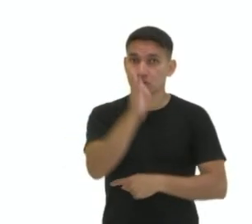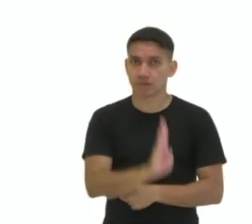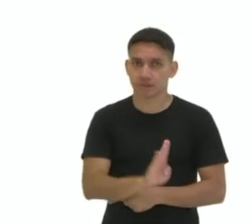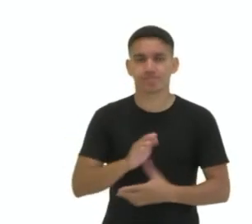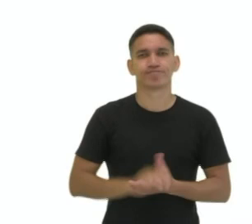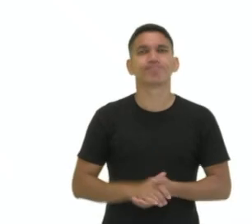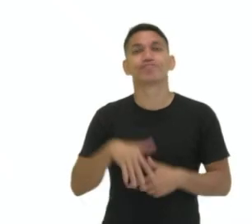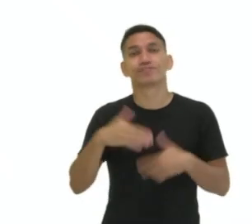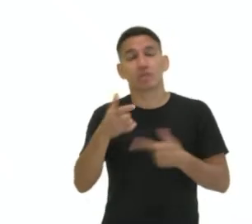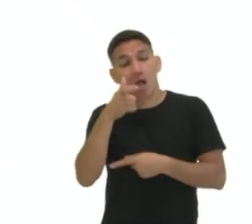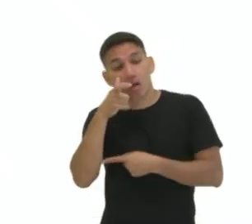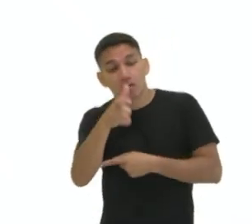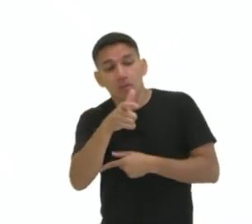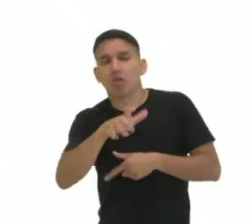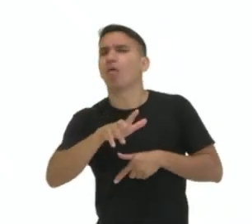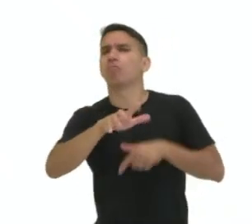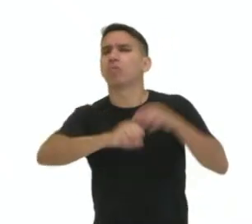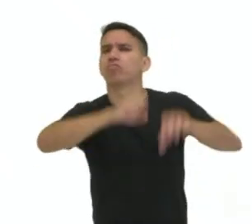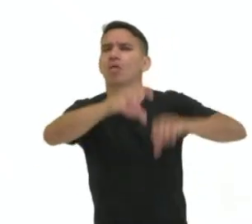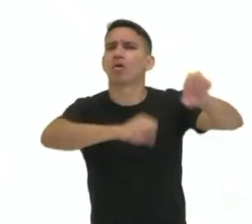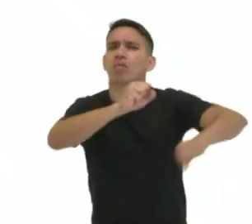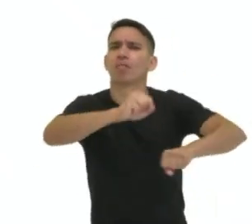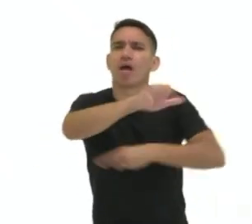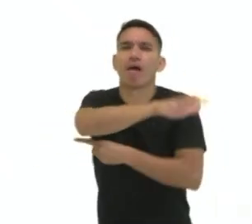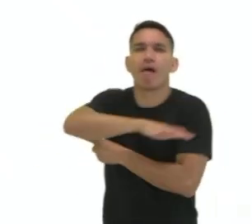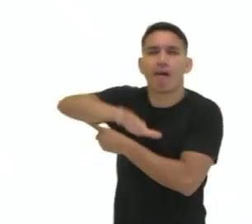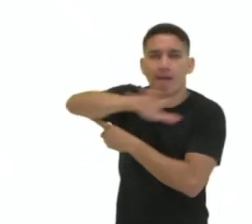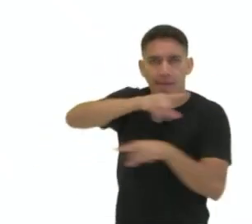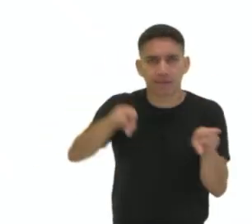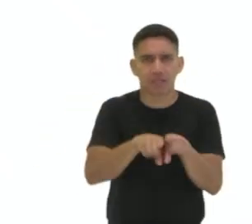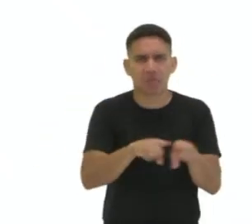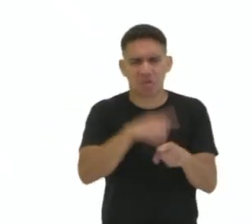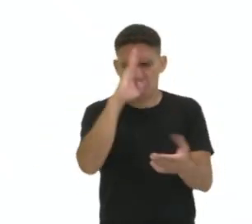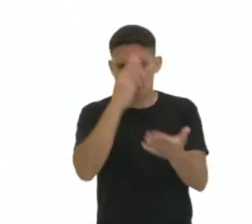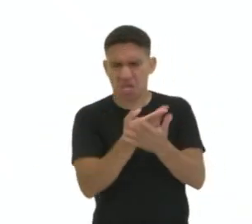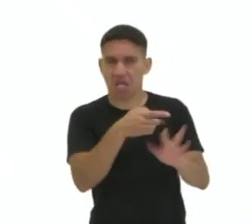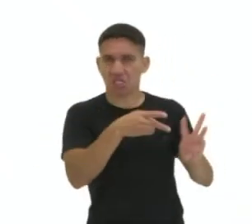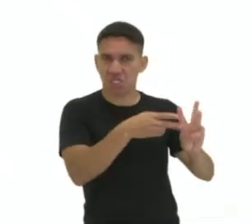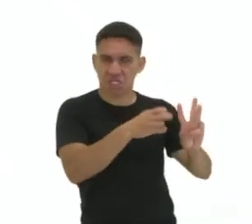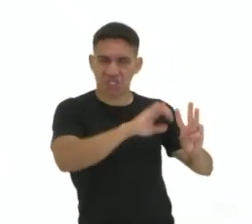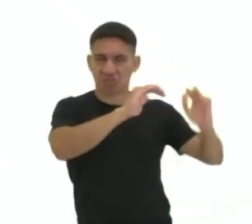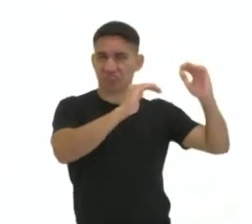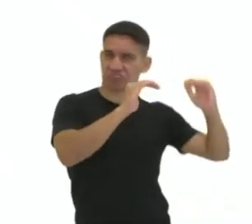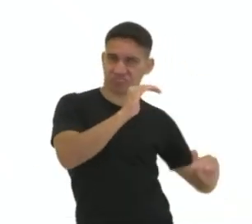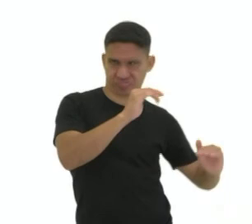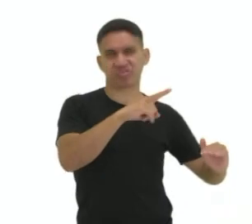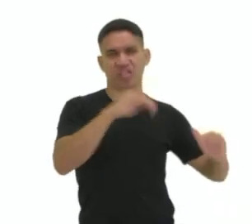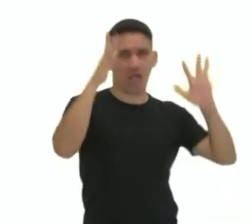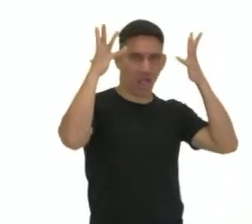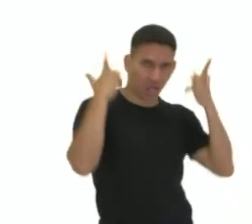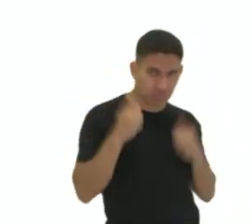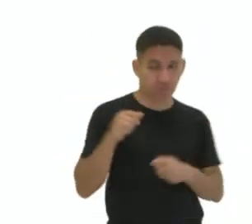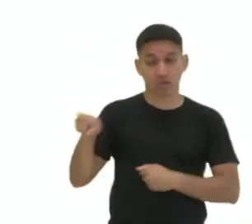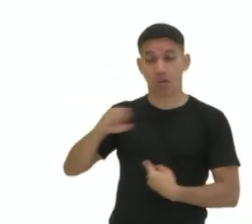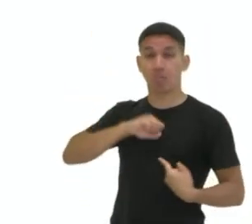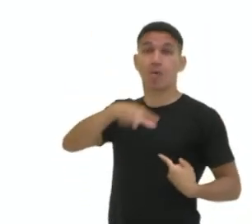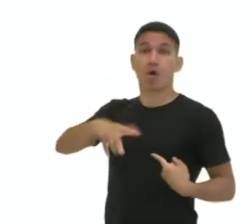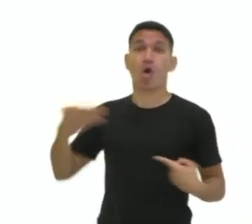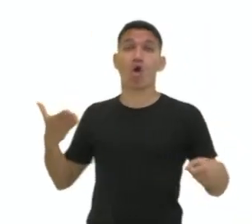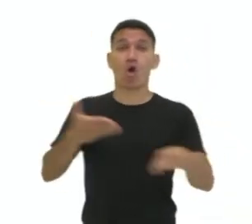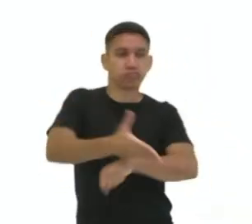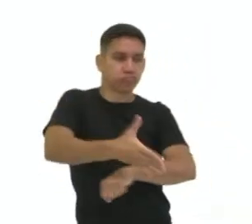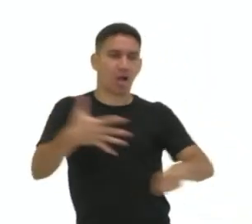Interessados em explorar o seu território e tomando-os como inferiores e selvagens, os portugueses passaram a dominar